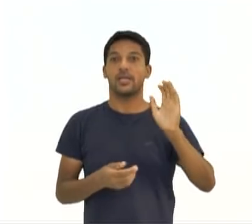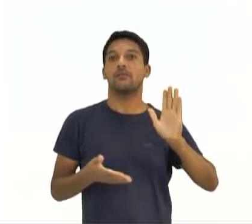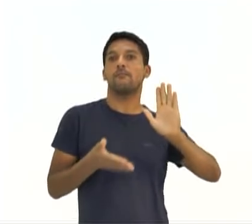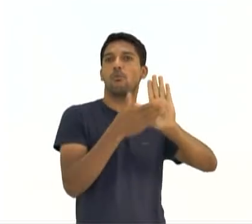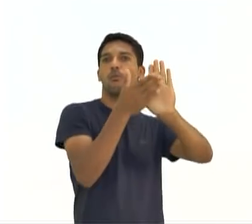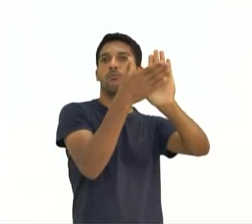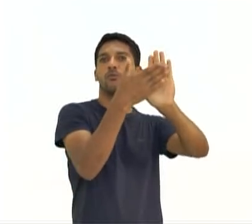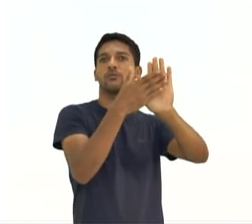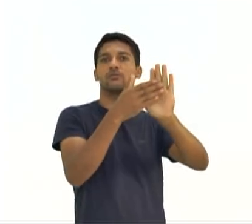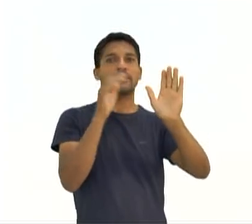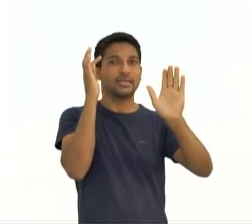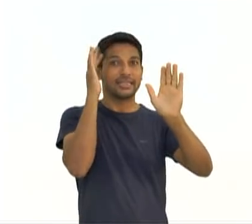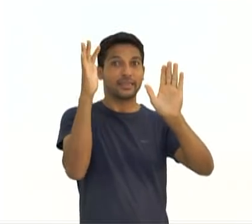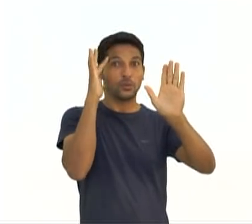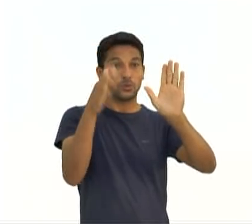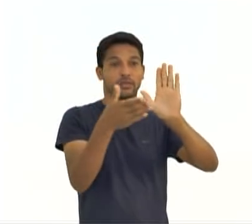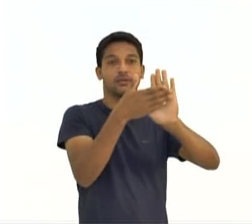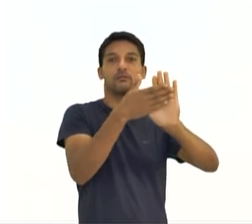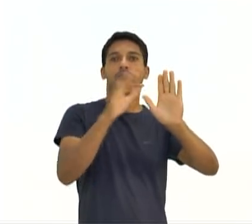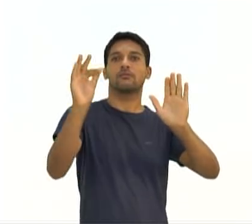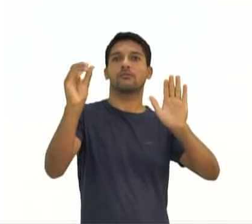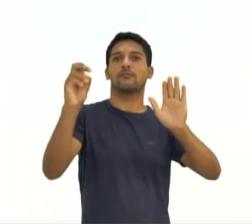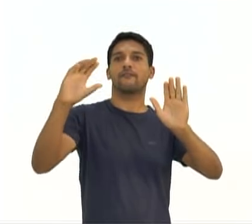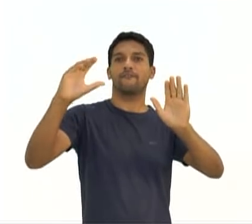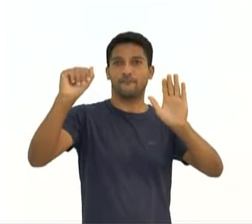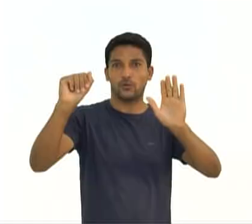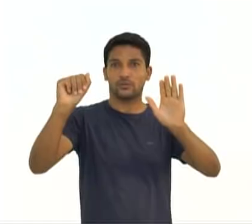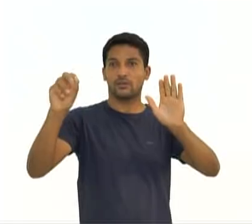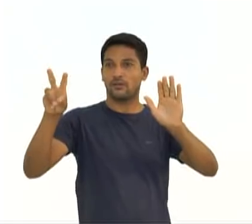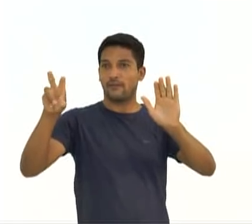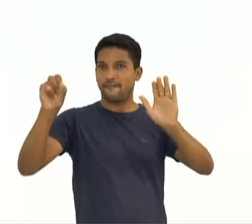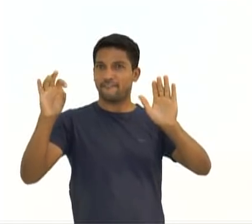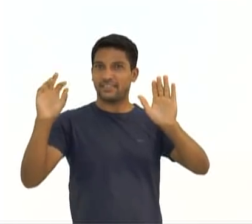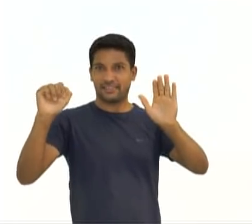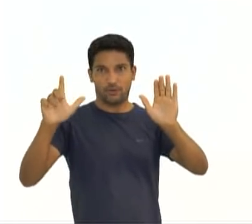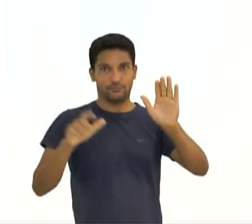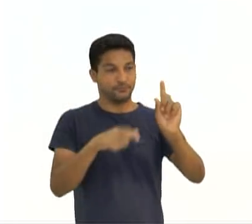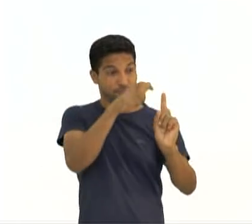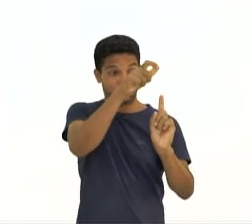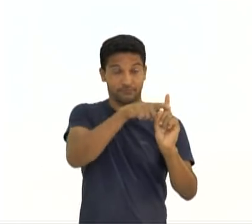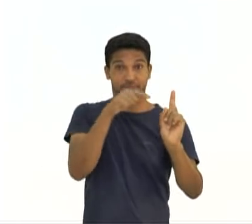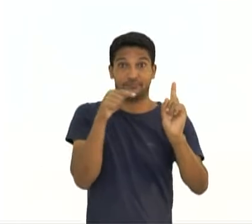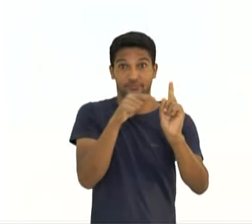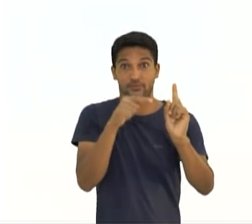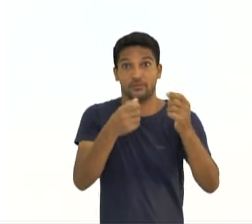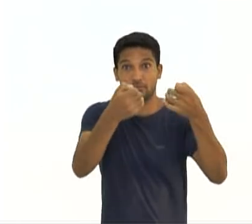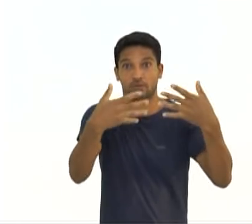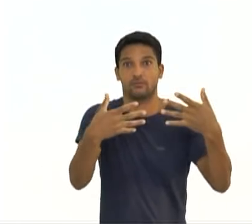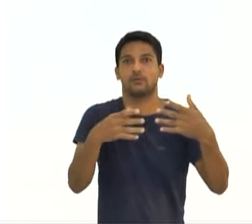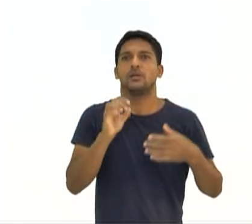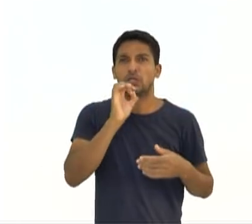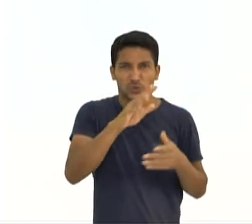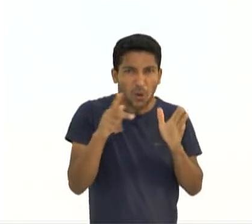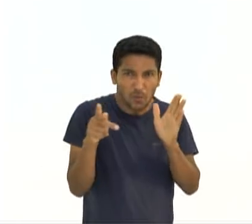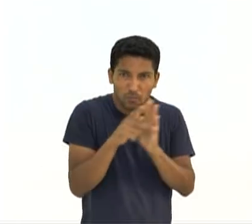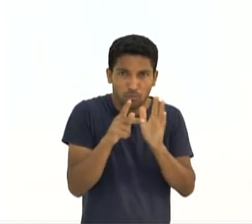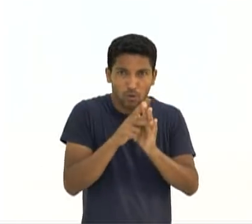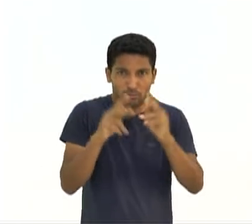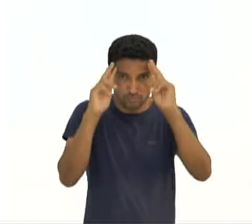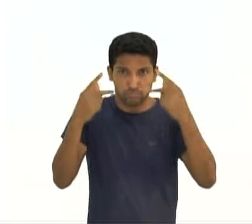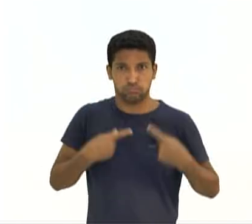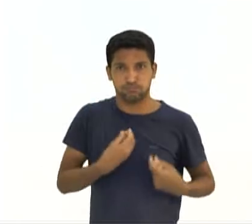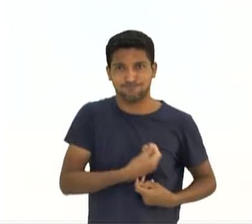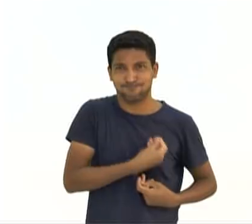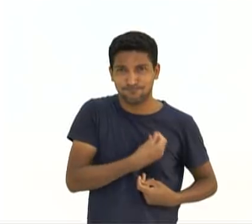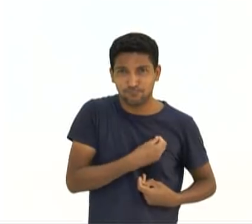tá? Segundo, ele dizia que somente os seres vivos e só os seres